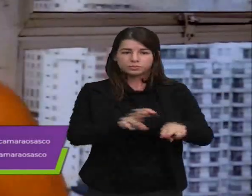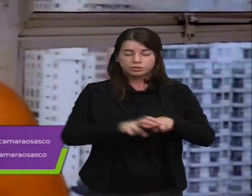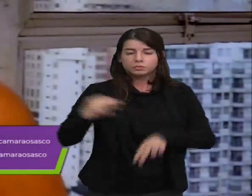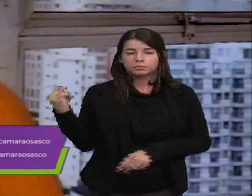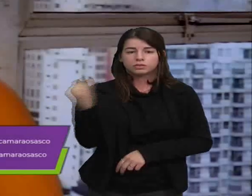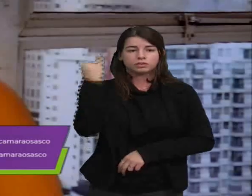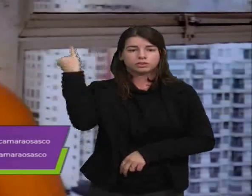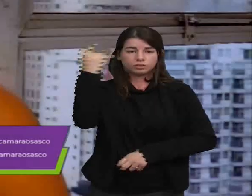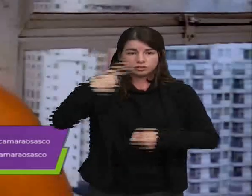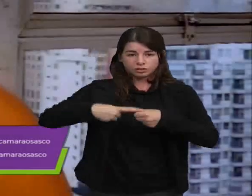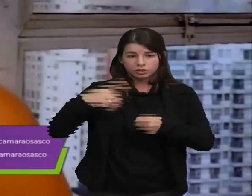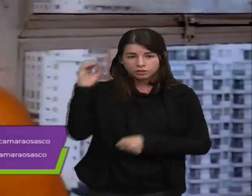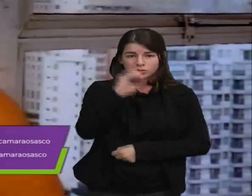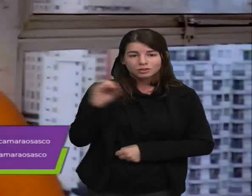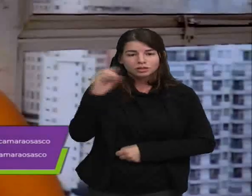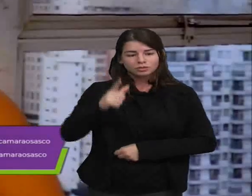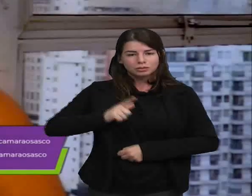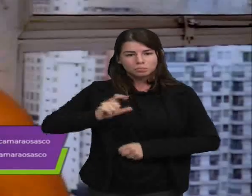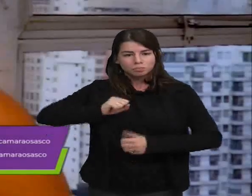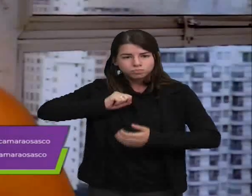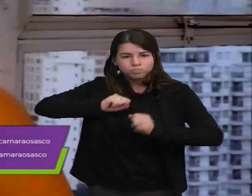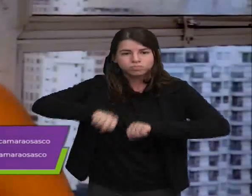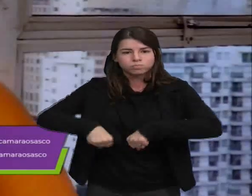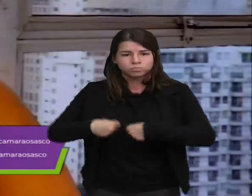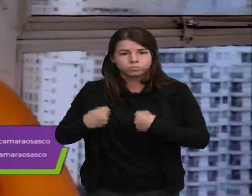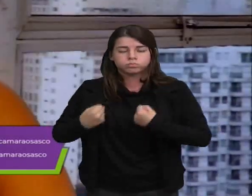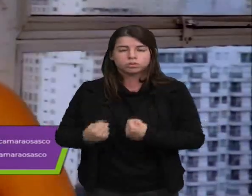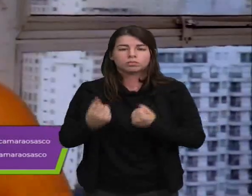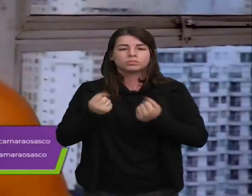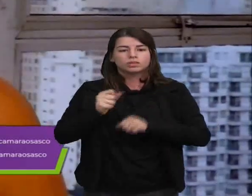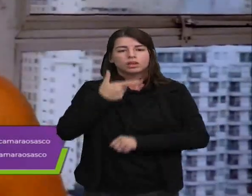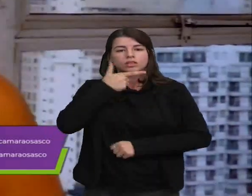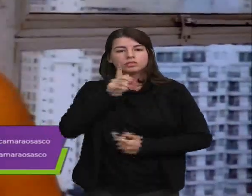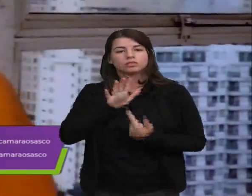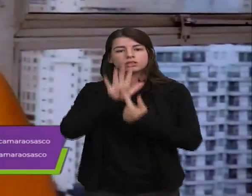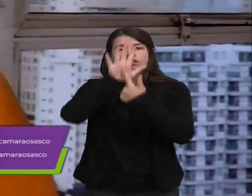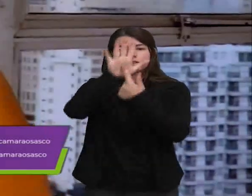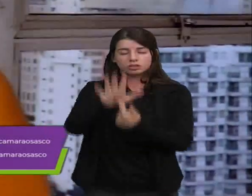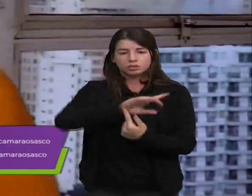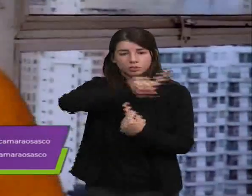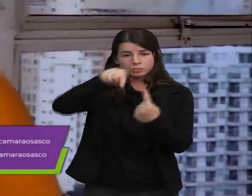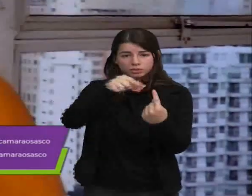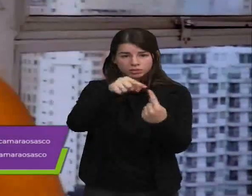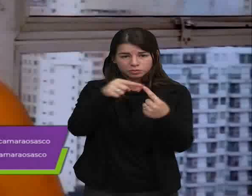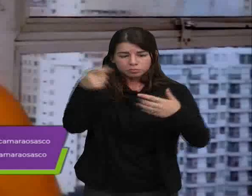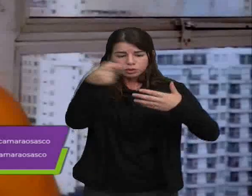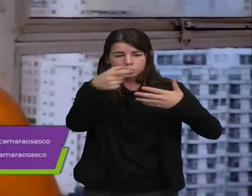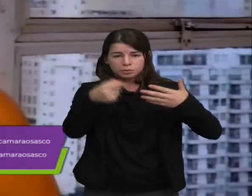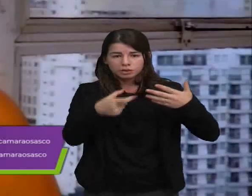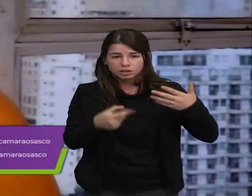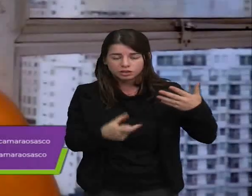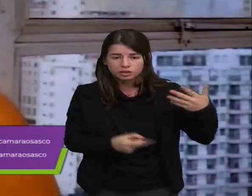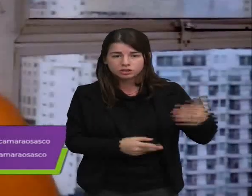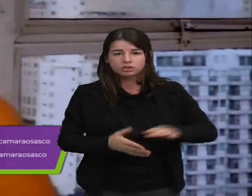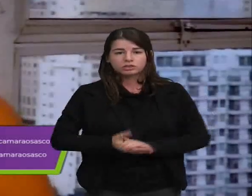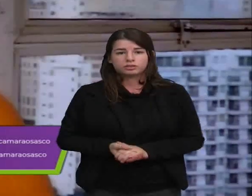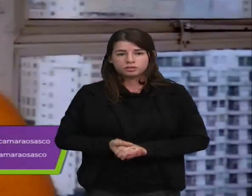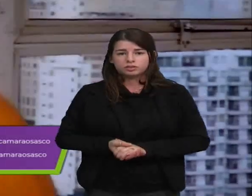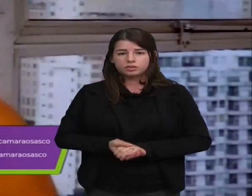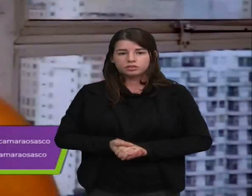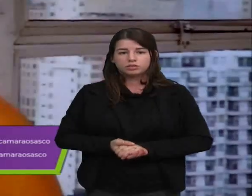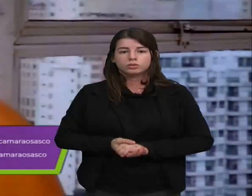Osasco ter uma frente como essa para estudar, para colocar as propostas, para, enfim, demonstrar, que eu certeza que vai ficar demonstrado por essa frente